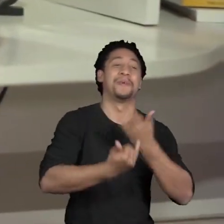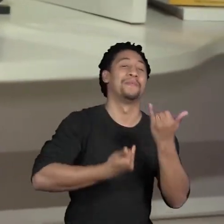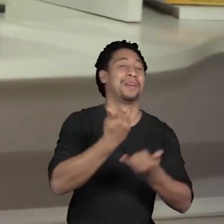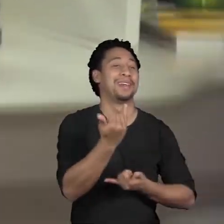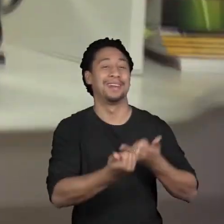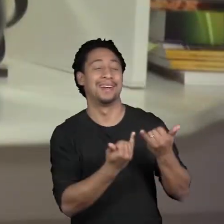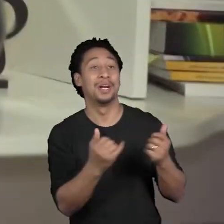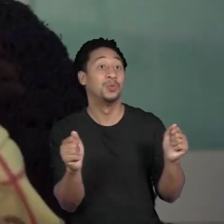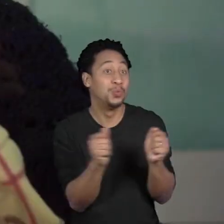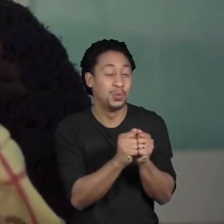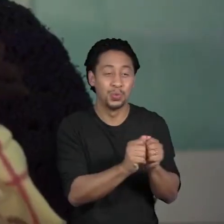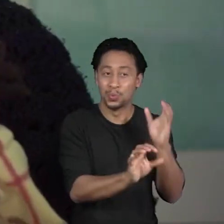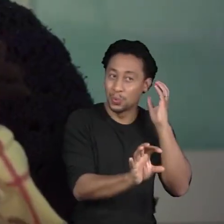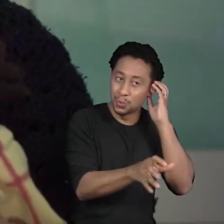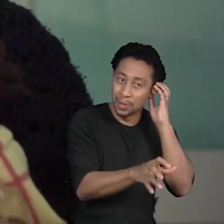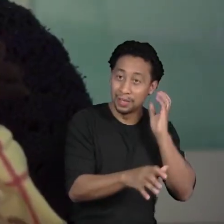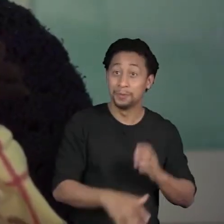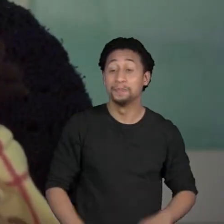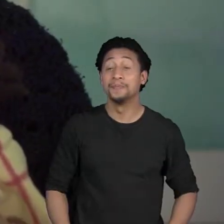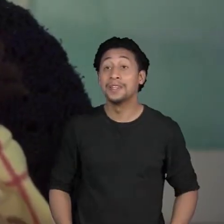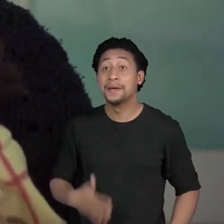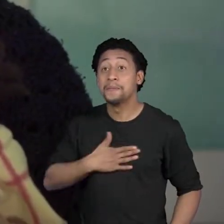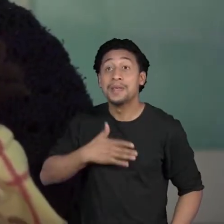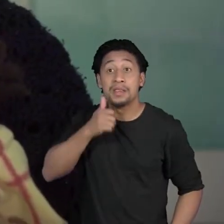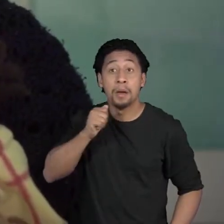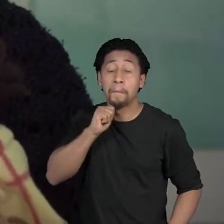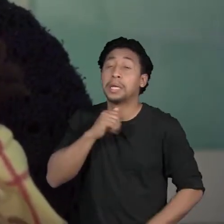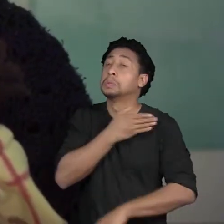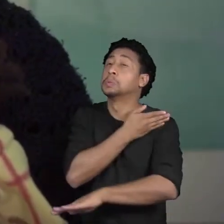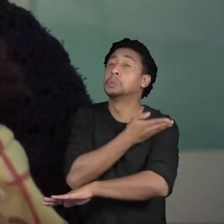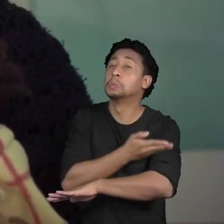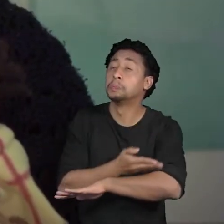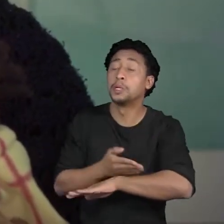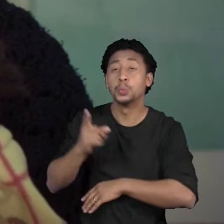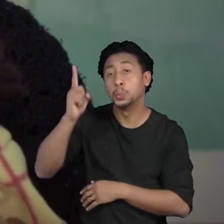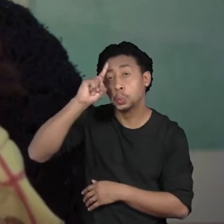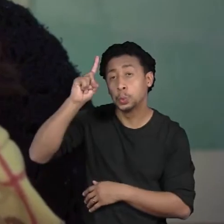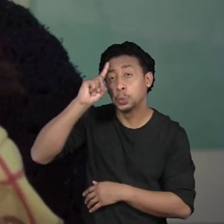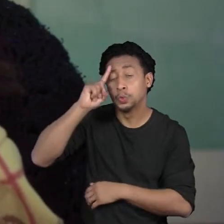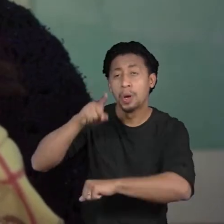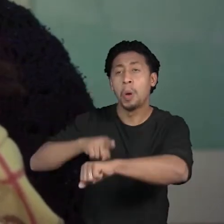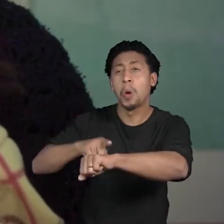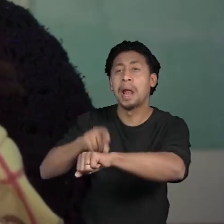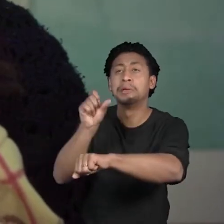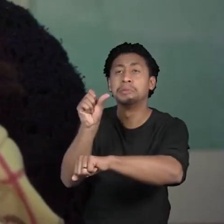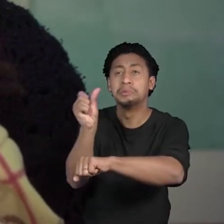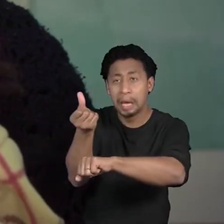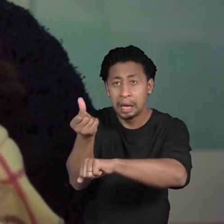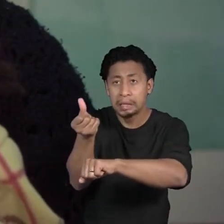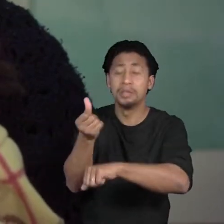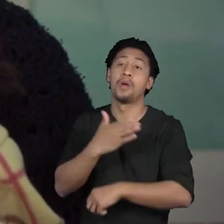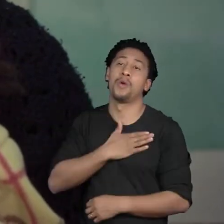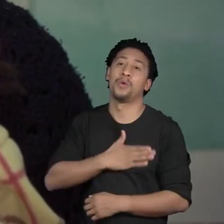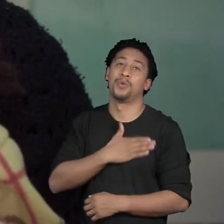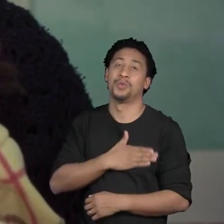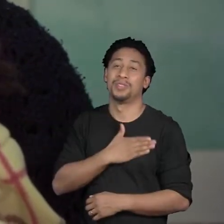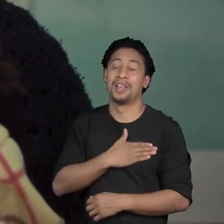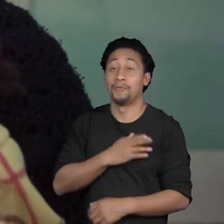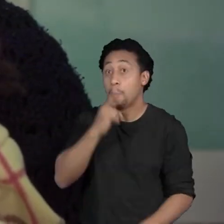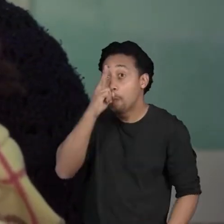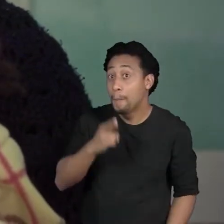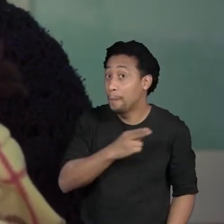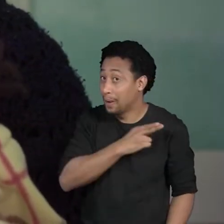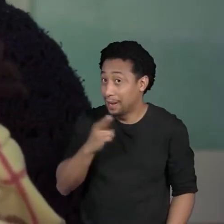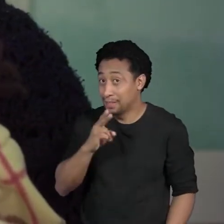É muito comum que minha mãe ouvisse rádio aos domingos. Então eu passava o dia ali ouvindo música, a gente não ligava muito a televisão,